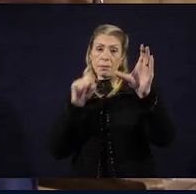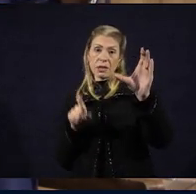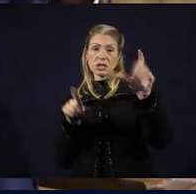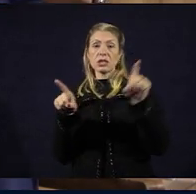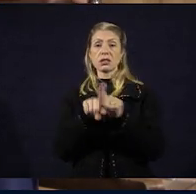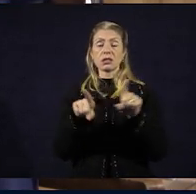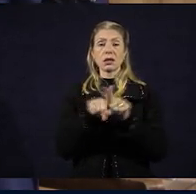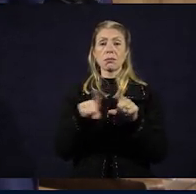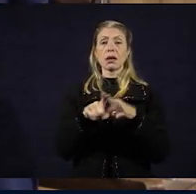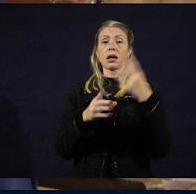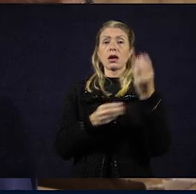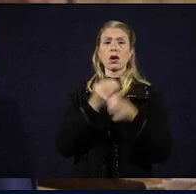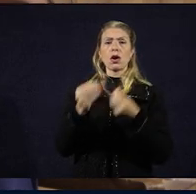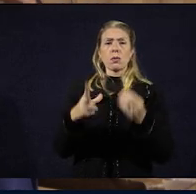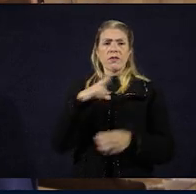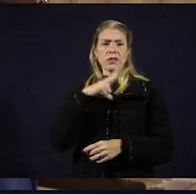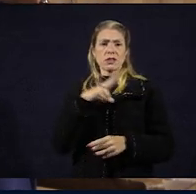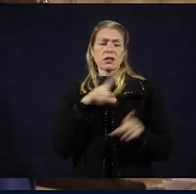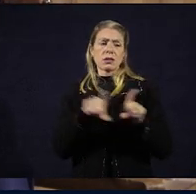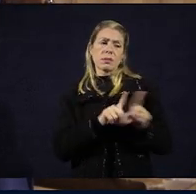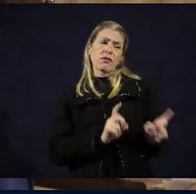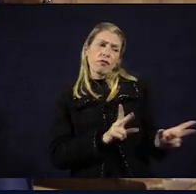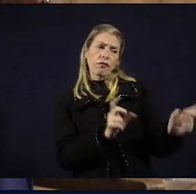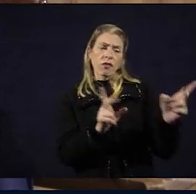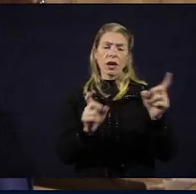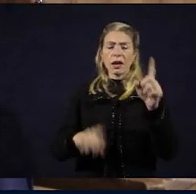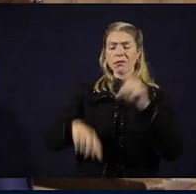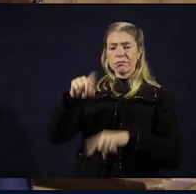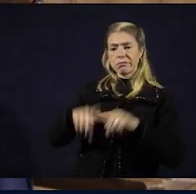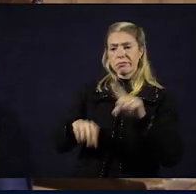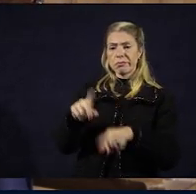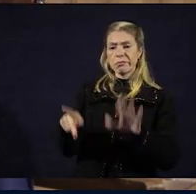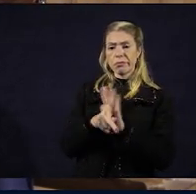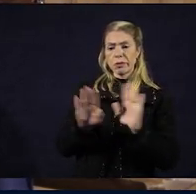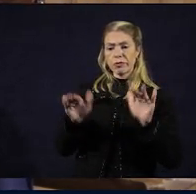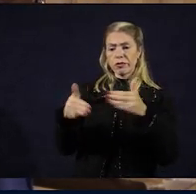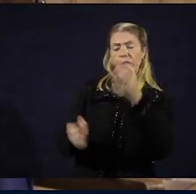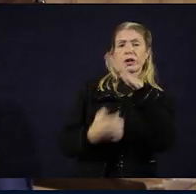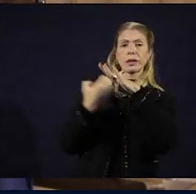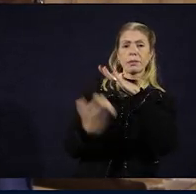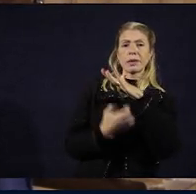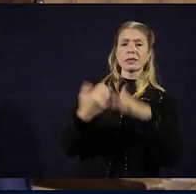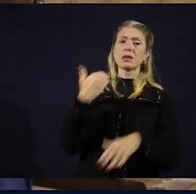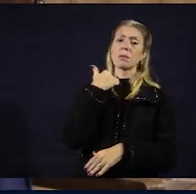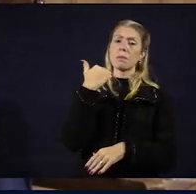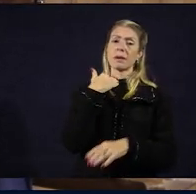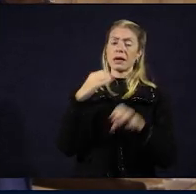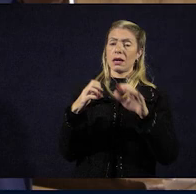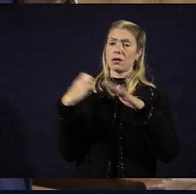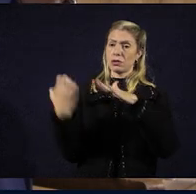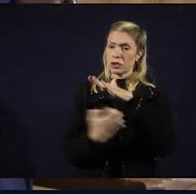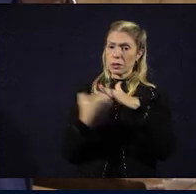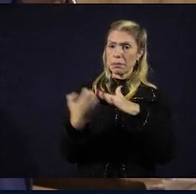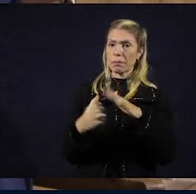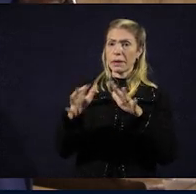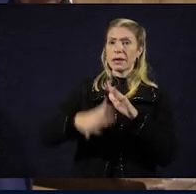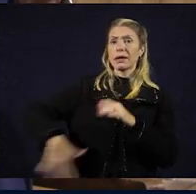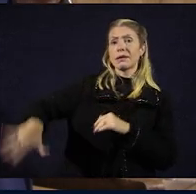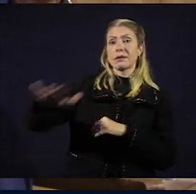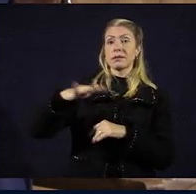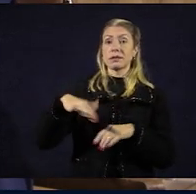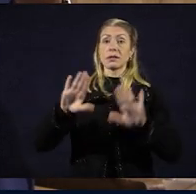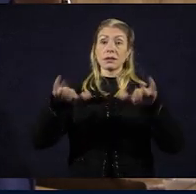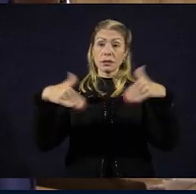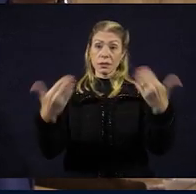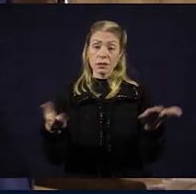concessões privatizações e venda de ativos por parte de empresas e bancos estatais a gente aqui às vezes